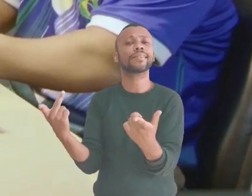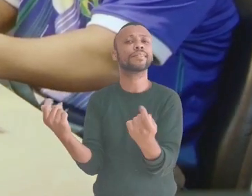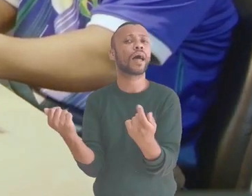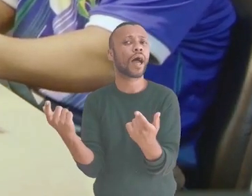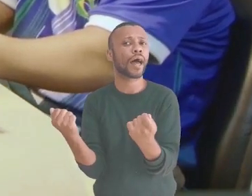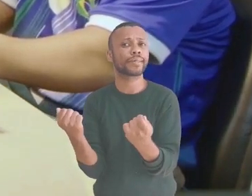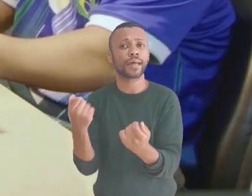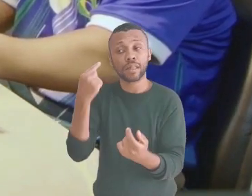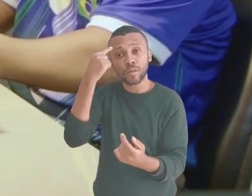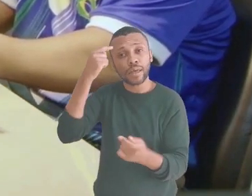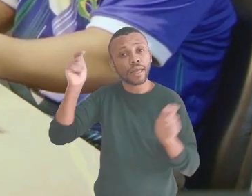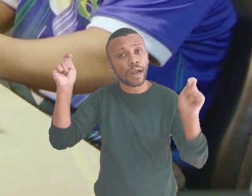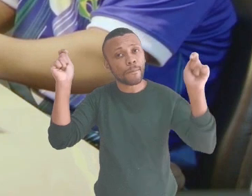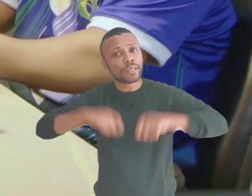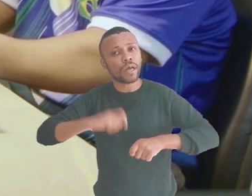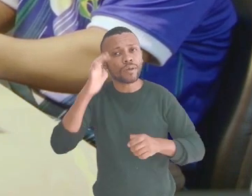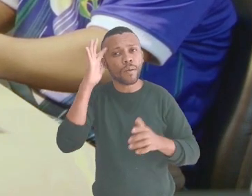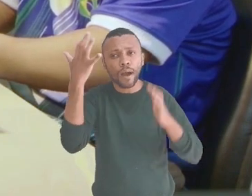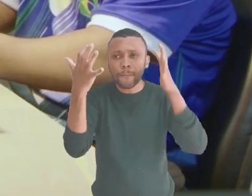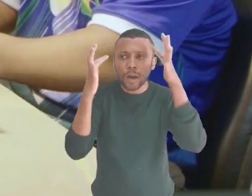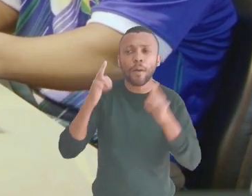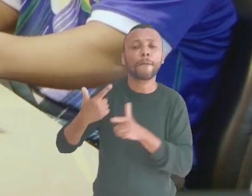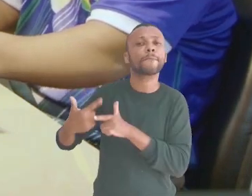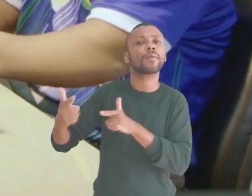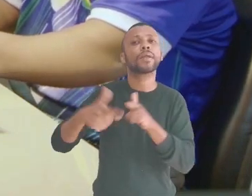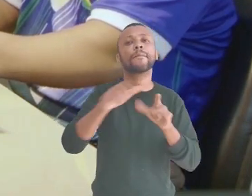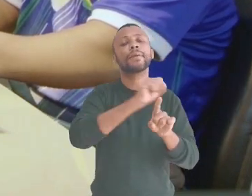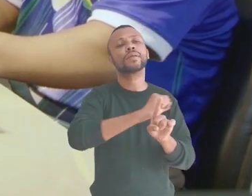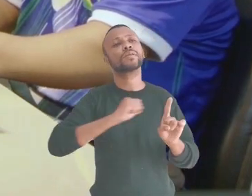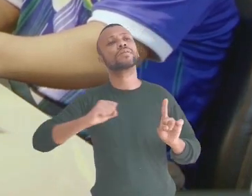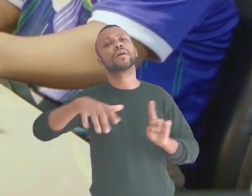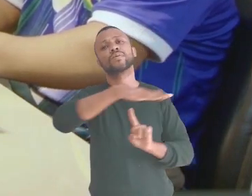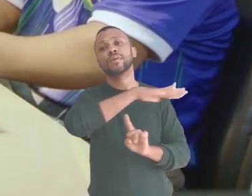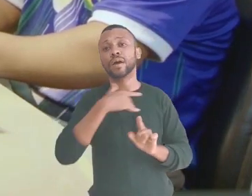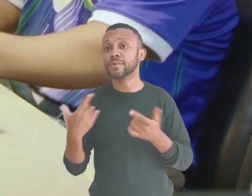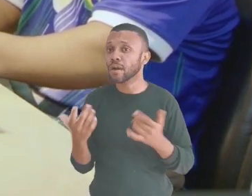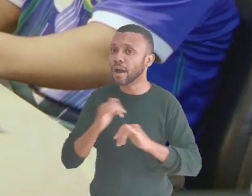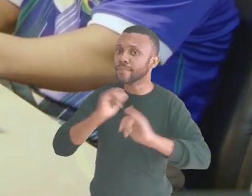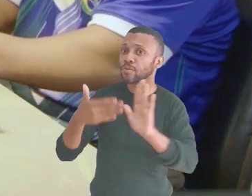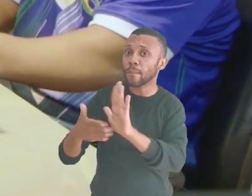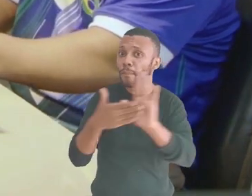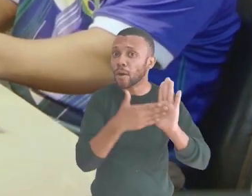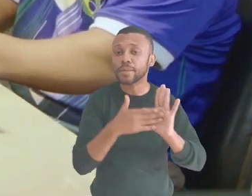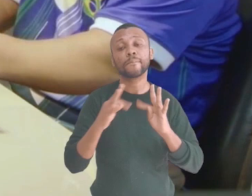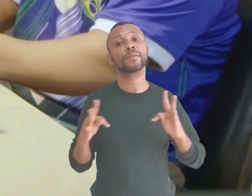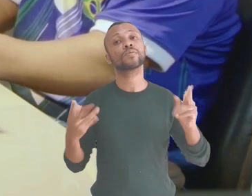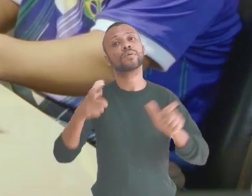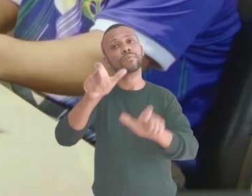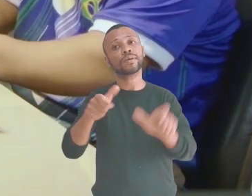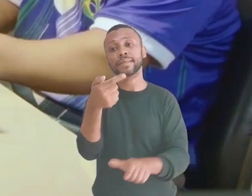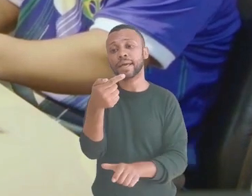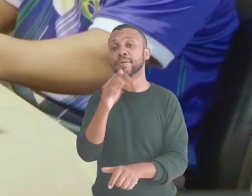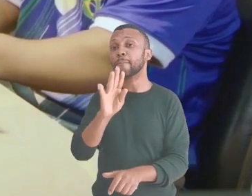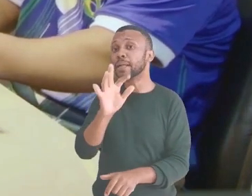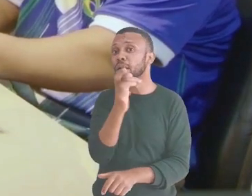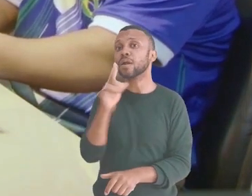nossa capacidade de resolver os problemas do mundo. Então, olha, essa aqui é uma proposta para todo mundo. 7 bilhões de pessoas para que a gente seja